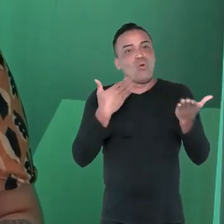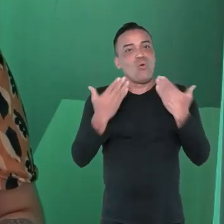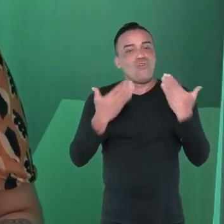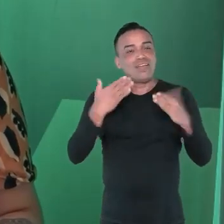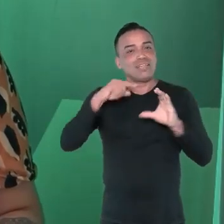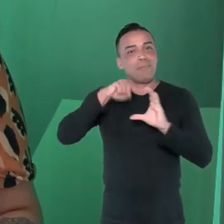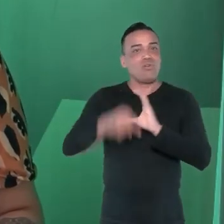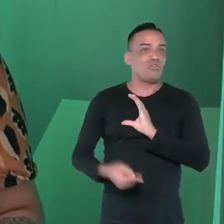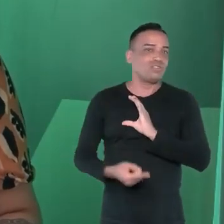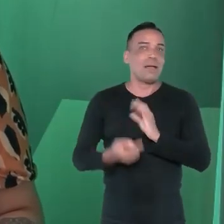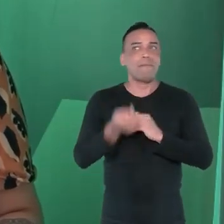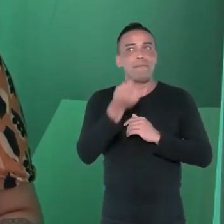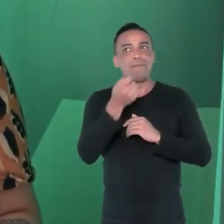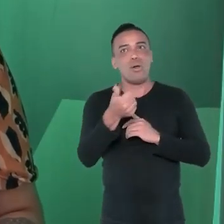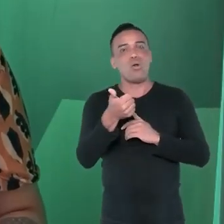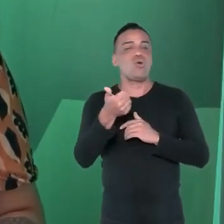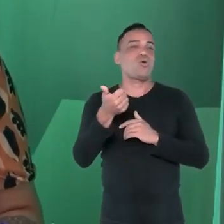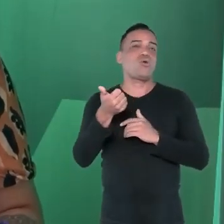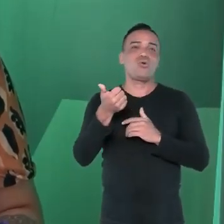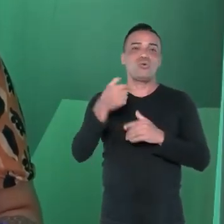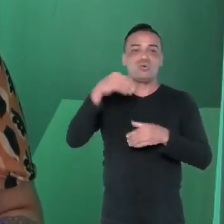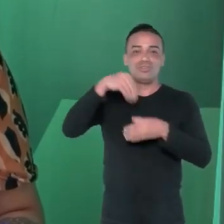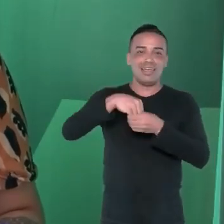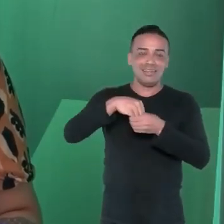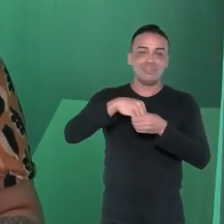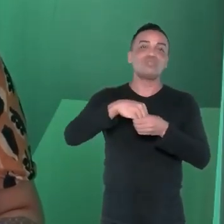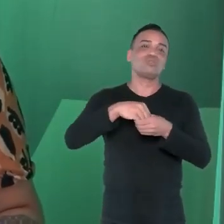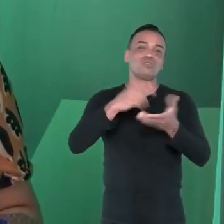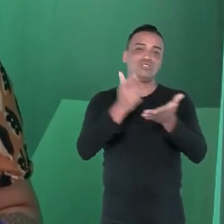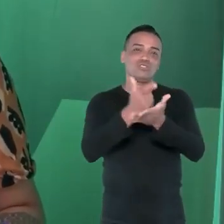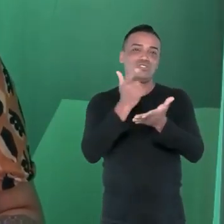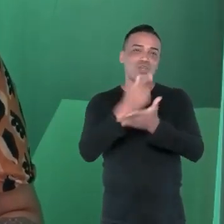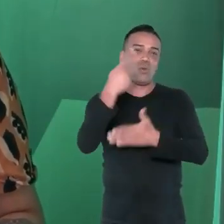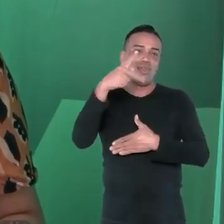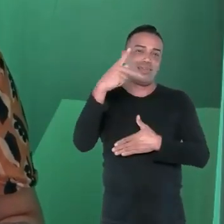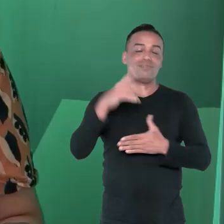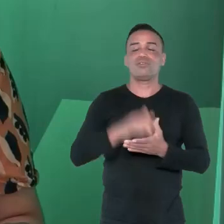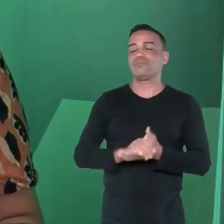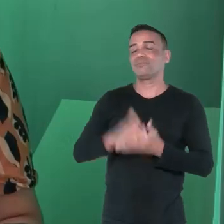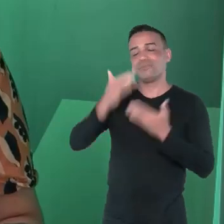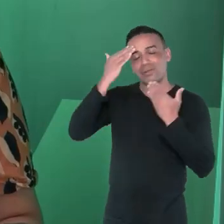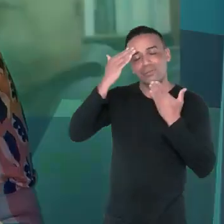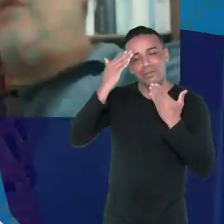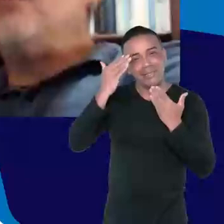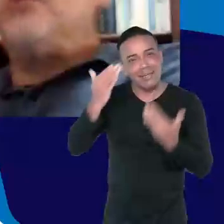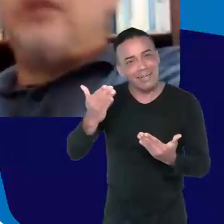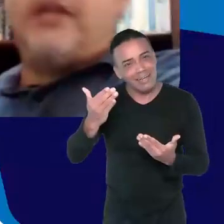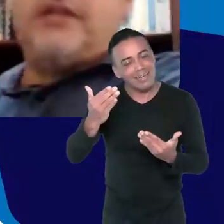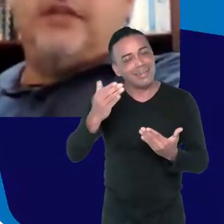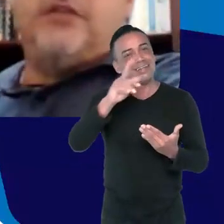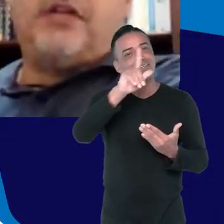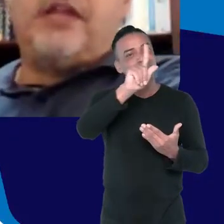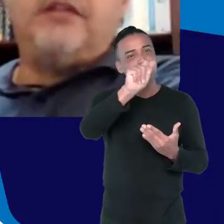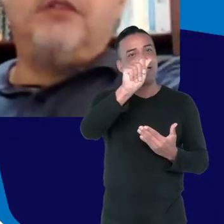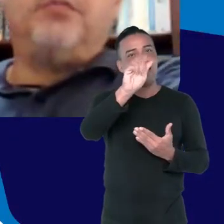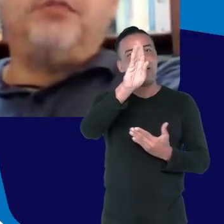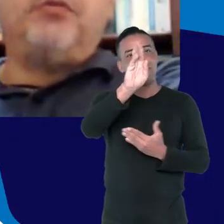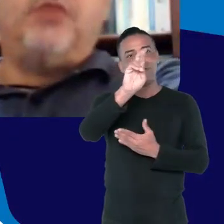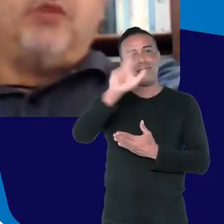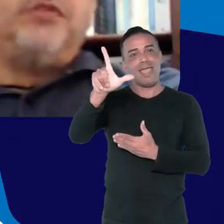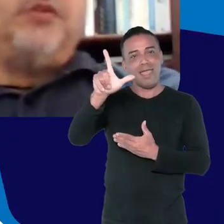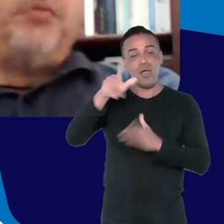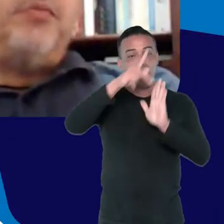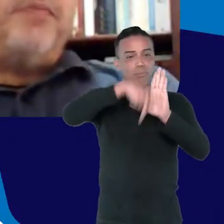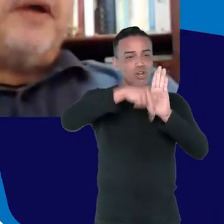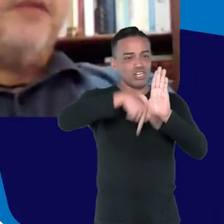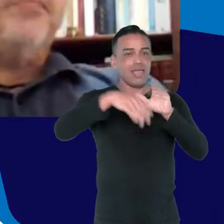e poder aprofundar um pouquinho mais no A Sombra de Fausto com você. Ô, Gabriel, eu que te agradeço o pessoal